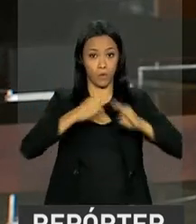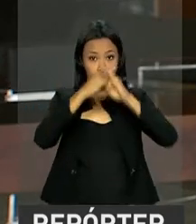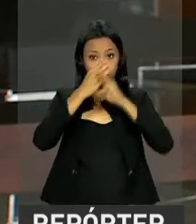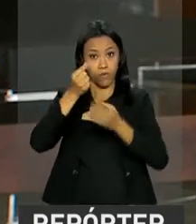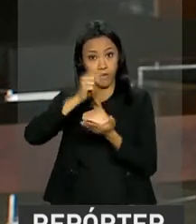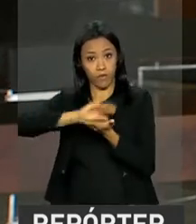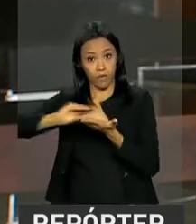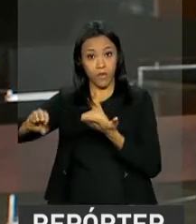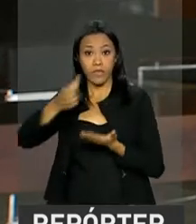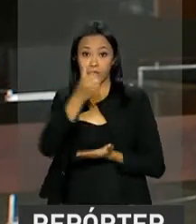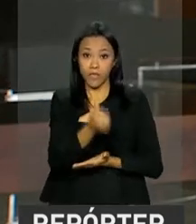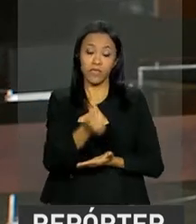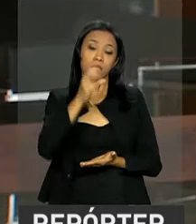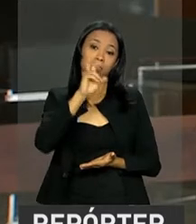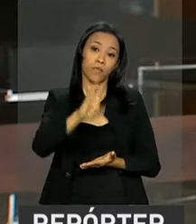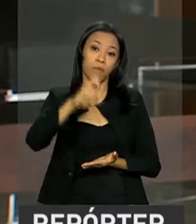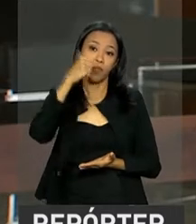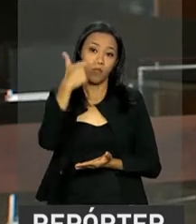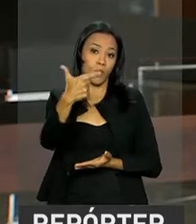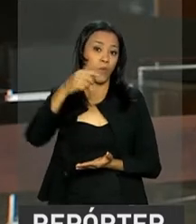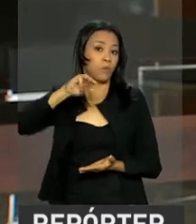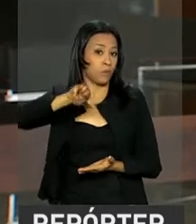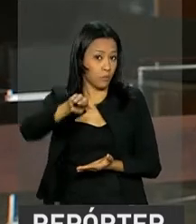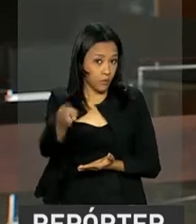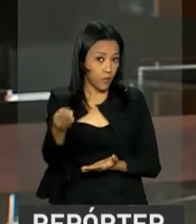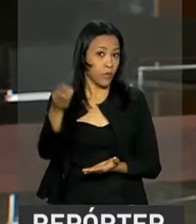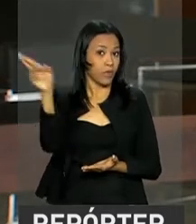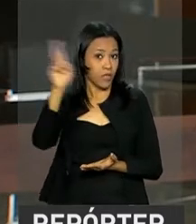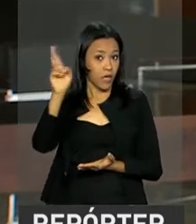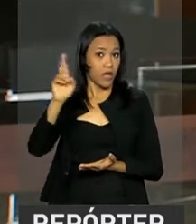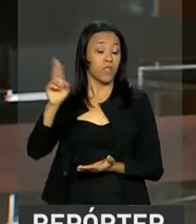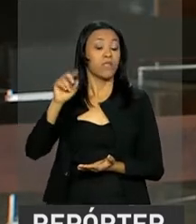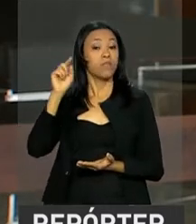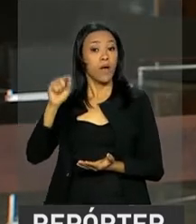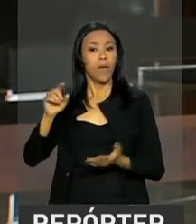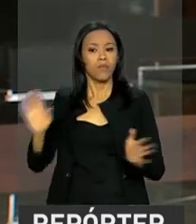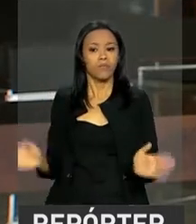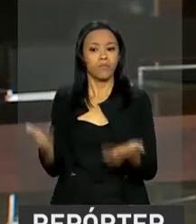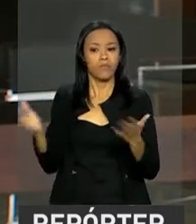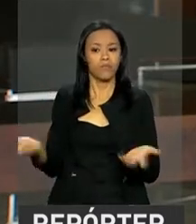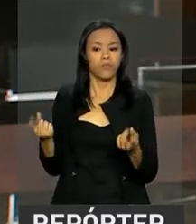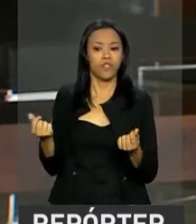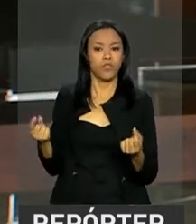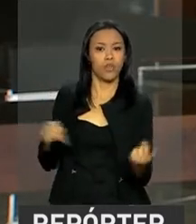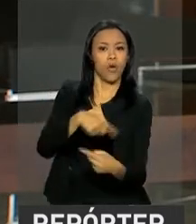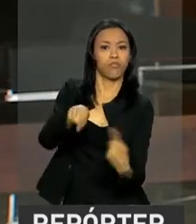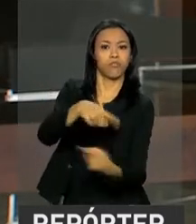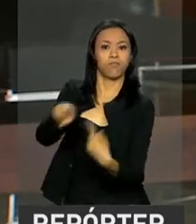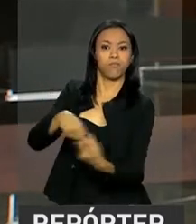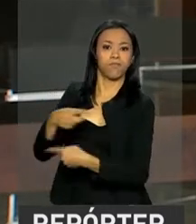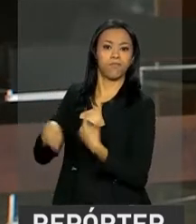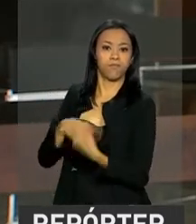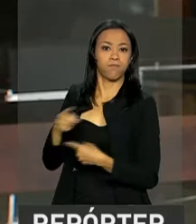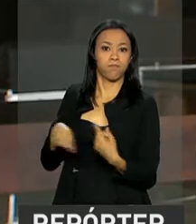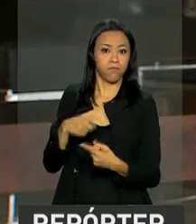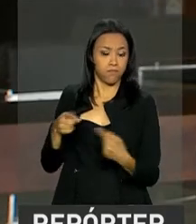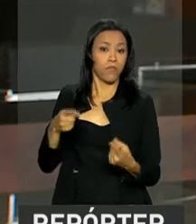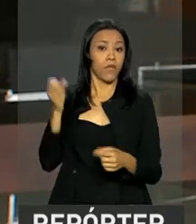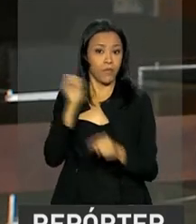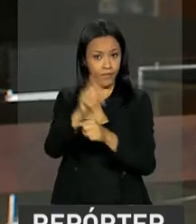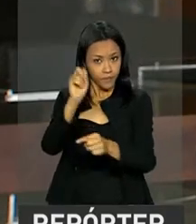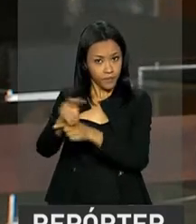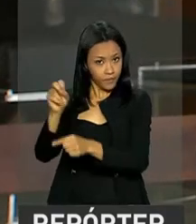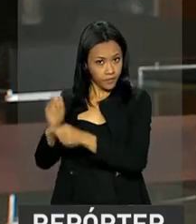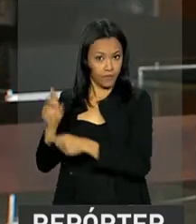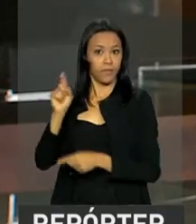repassar 652 milhões de reais para movimentar a economia da cidade e gerar emprego lá no Rio de